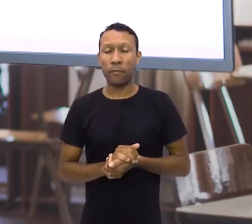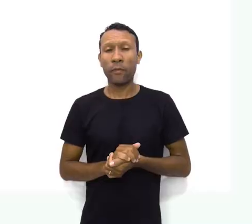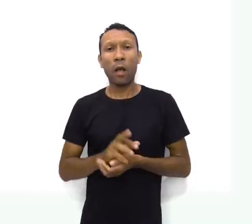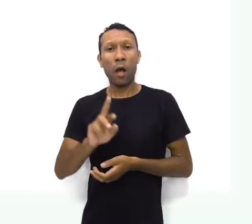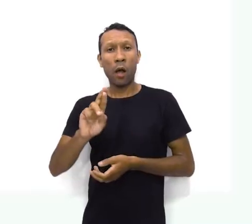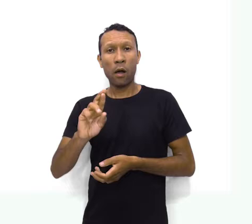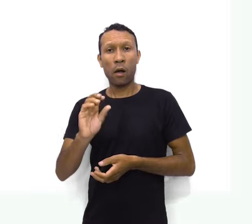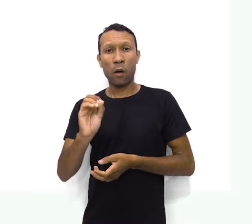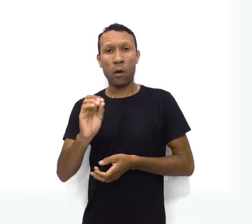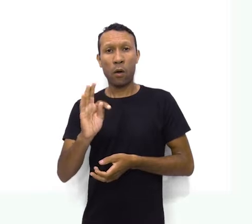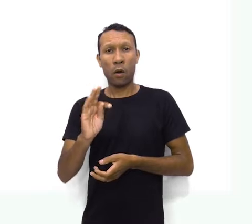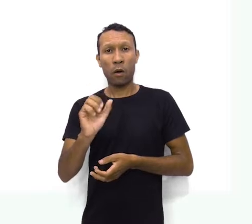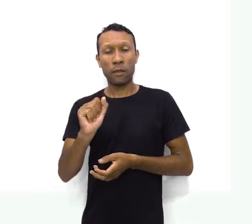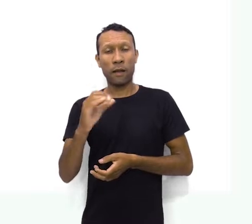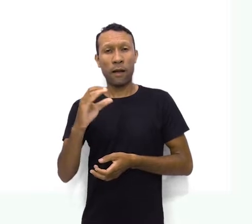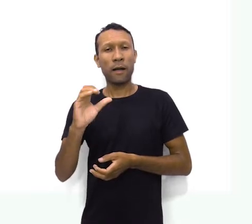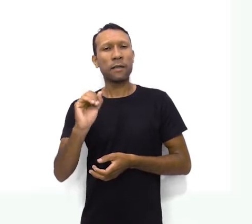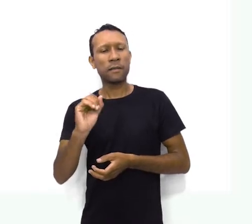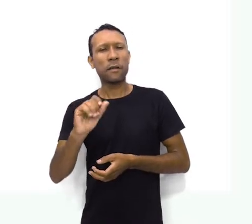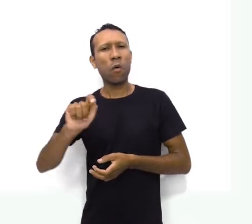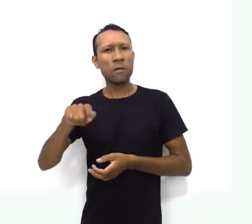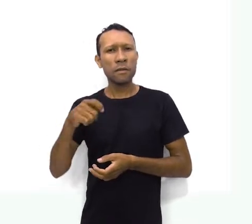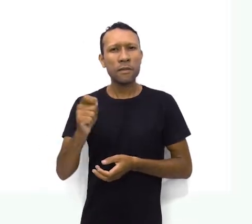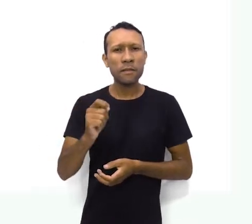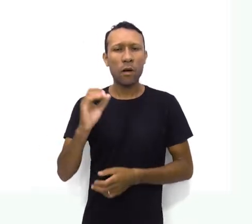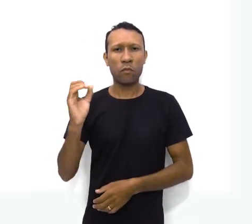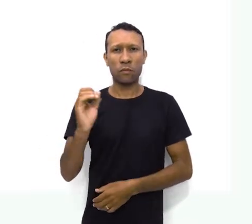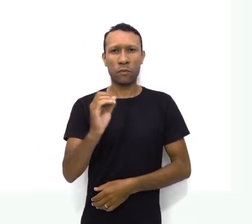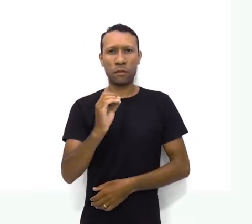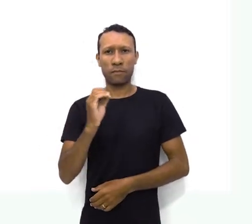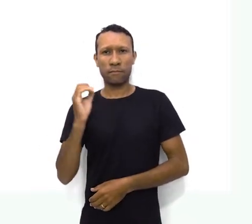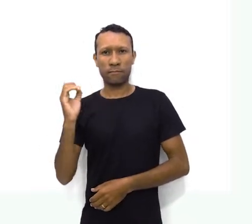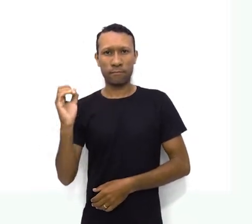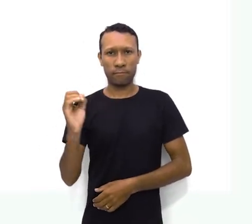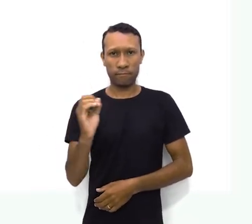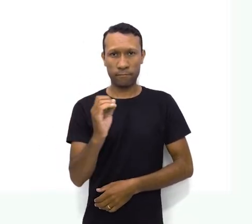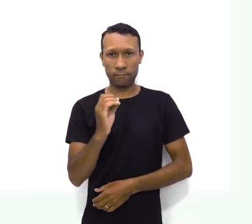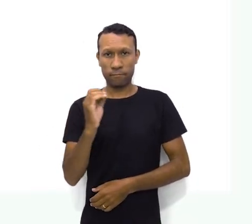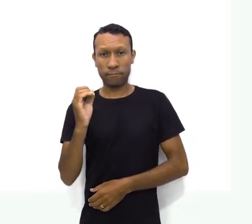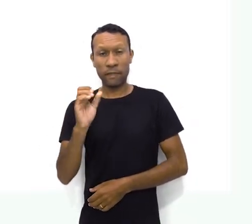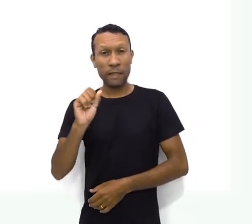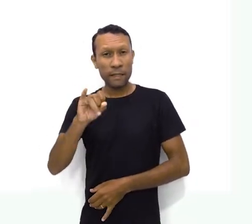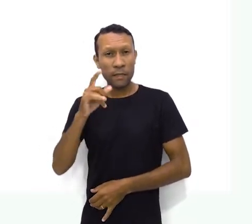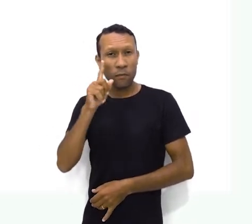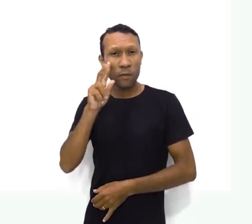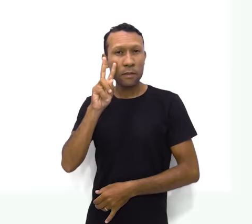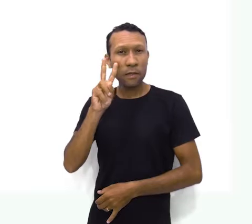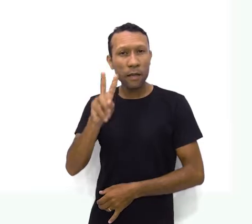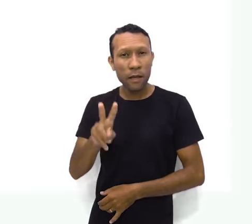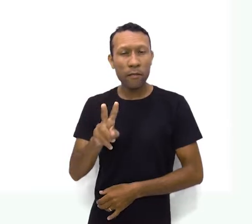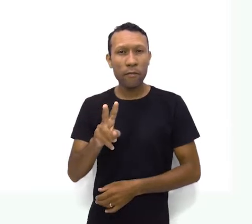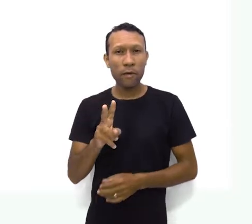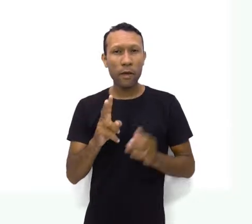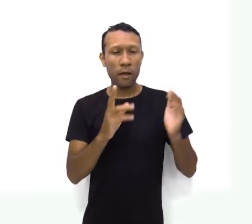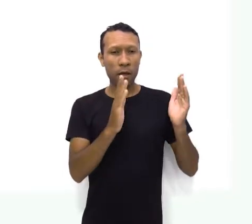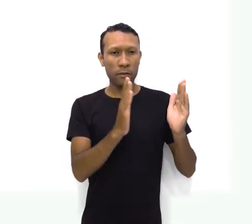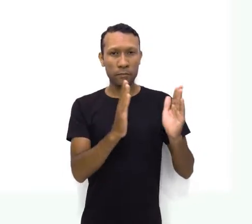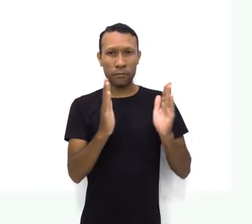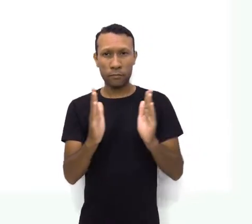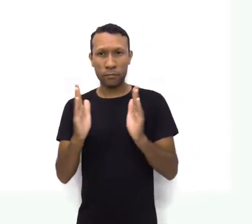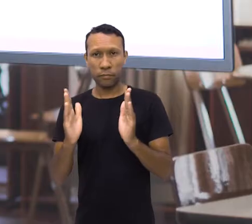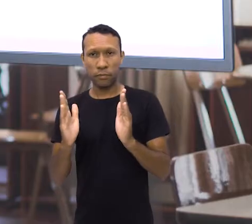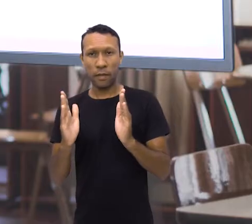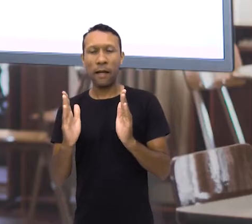Rotações: quando a figura gira, como se girasse em torno dela mesma. Se você observar os 3 pontos, eles estão mudando de